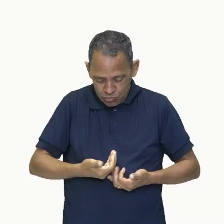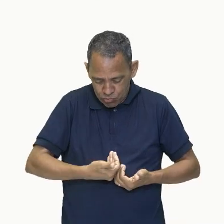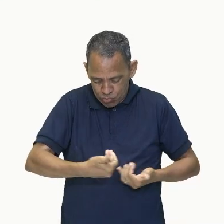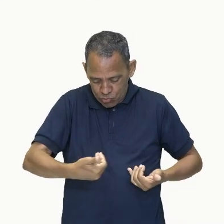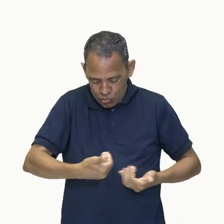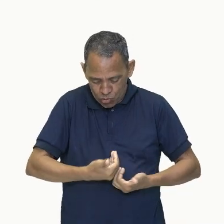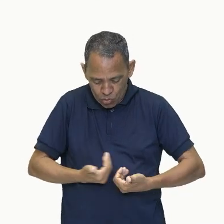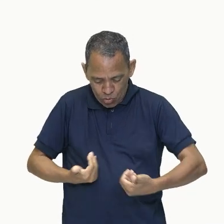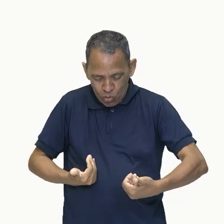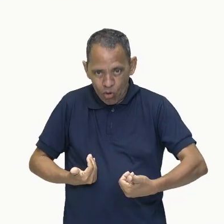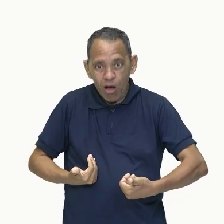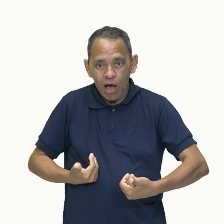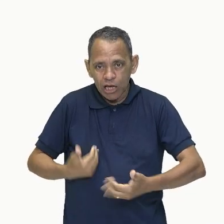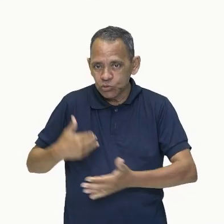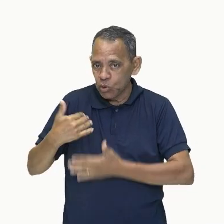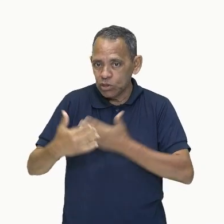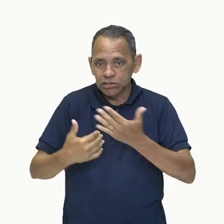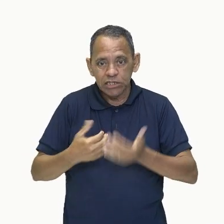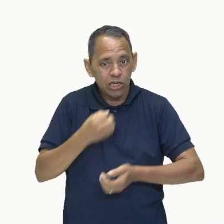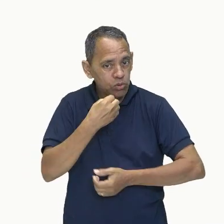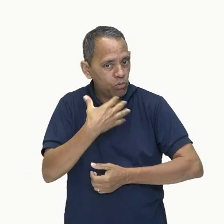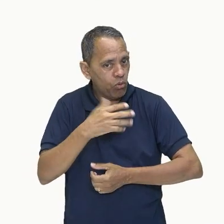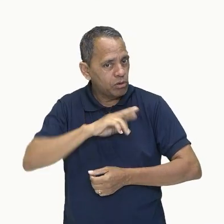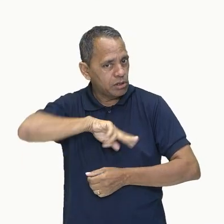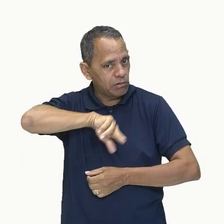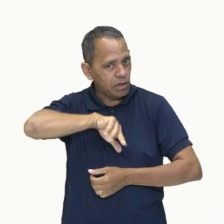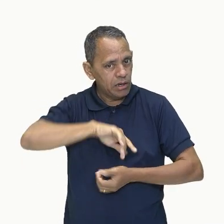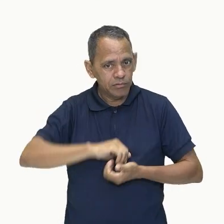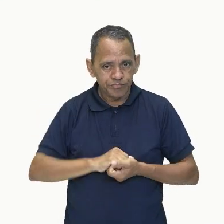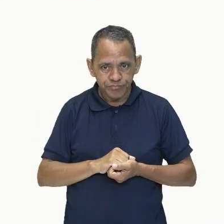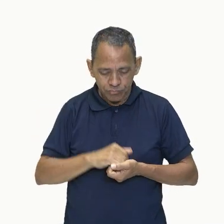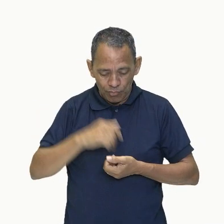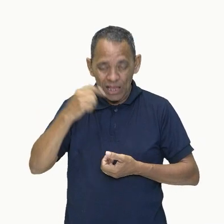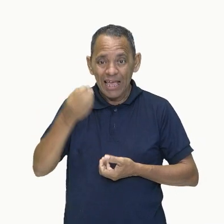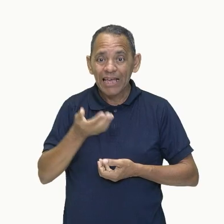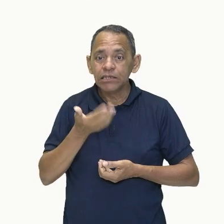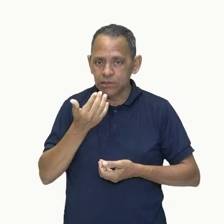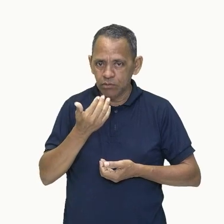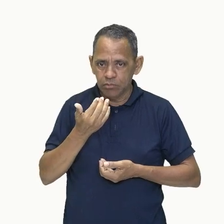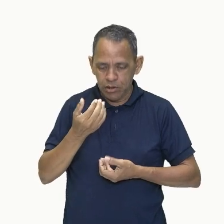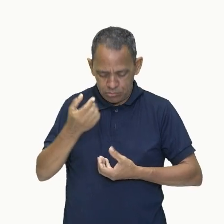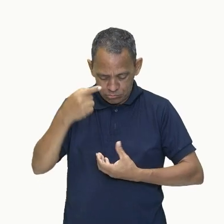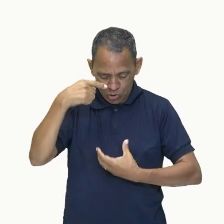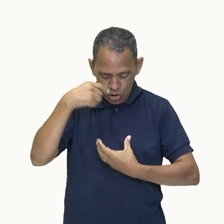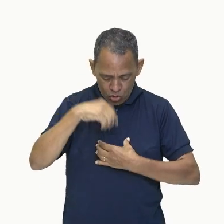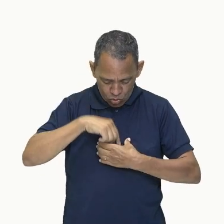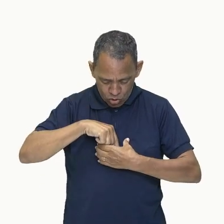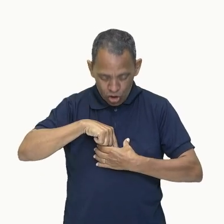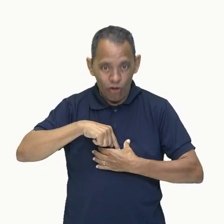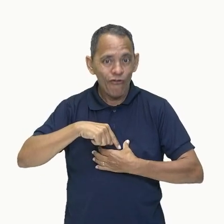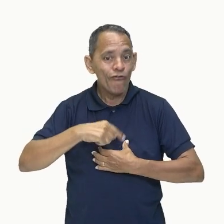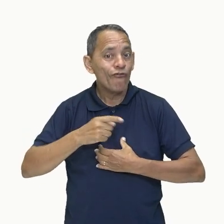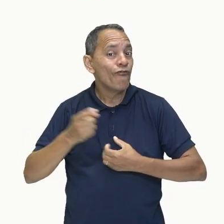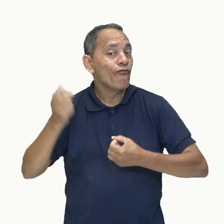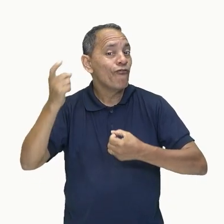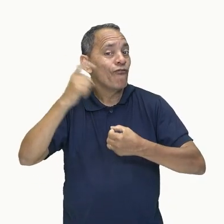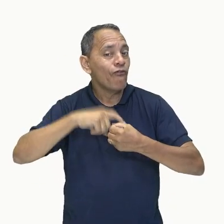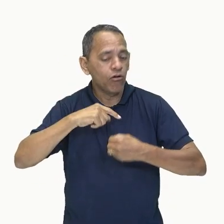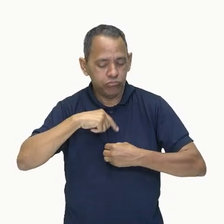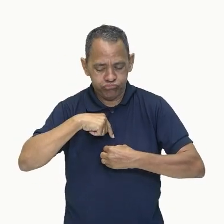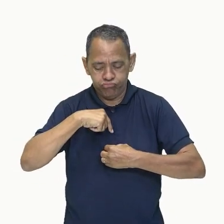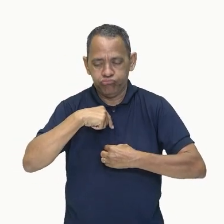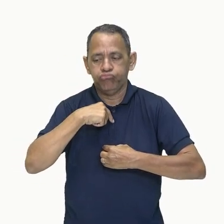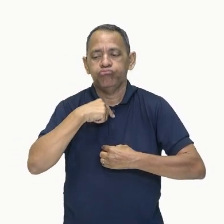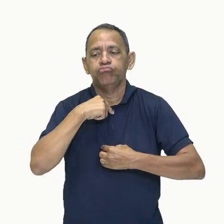processo não é tão eficiente como o nosso. Então, este alimento tem que retornar para a boca